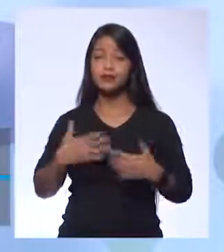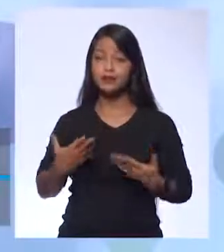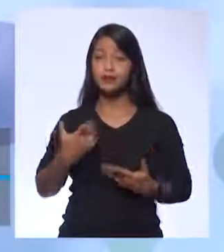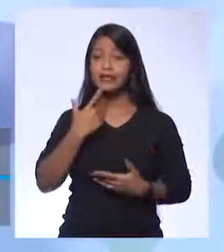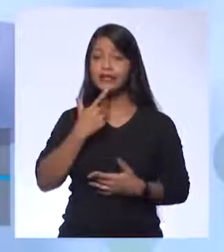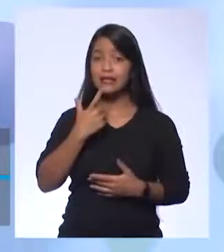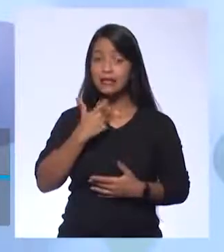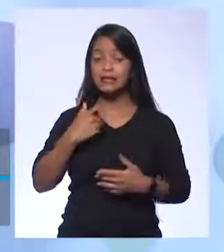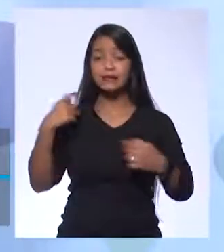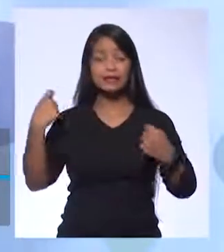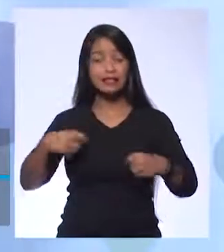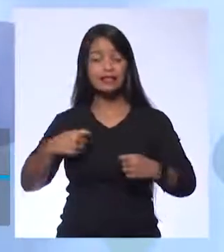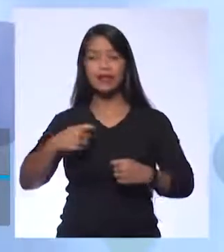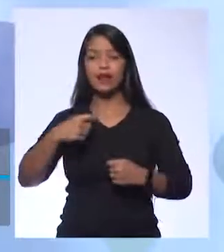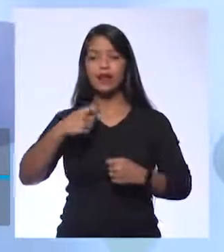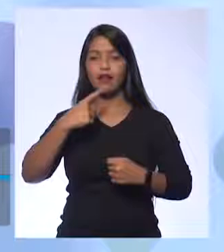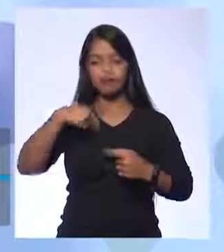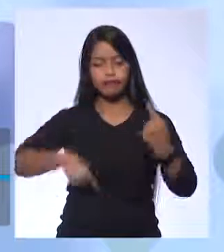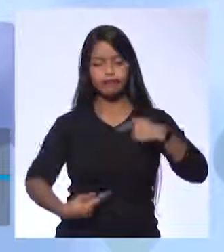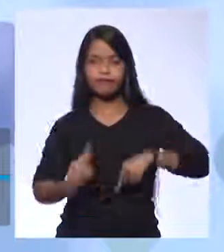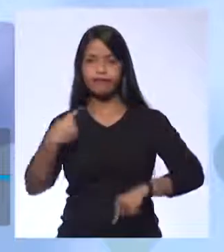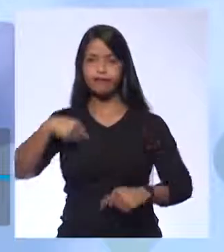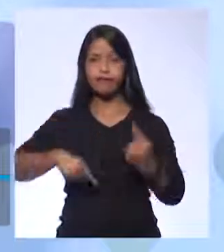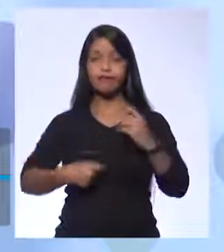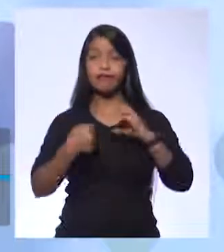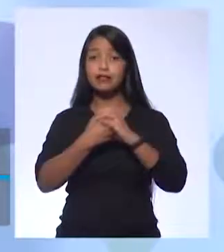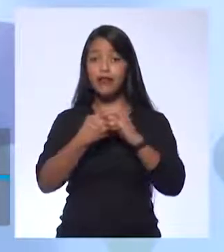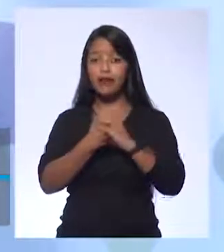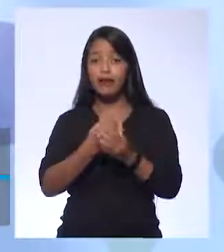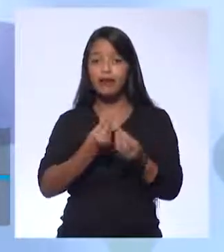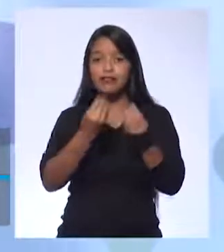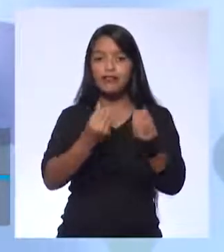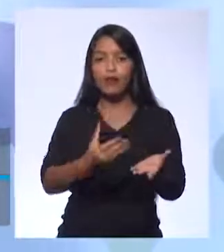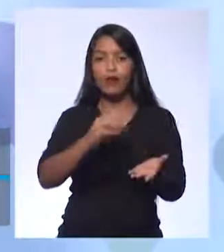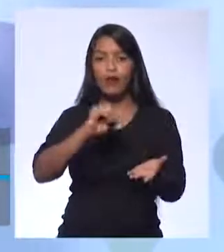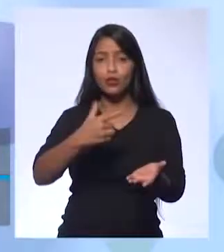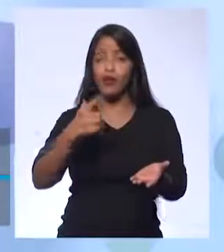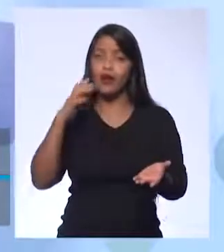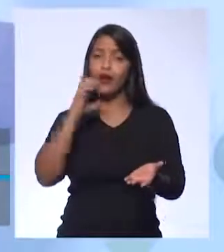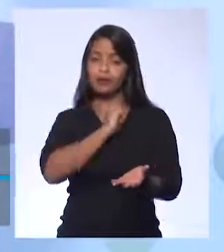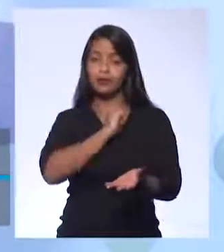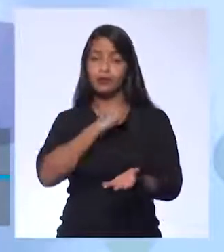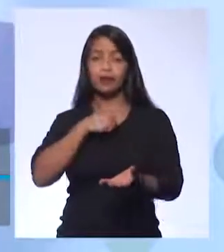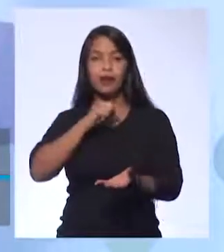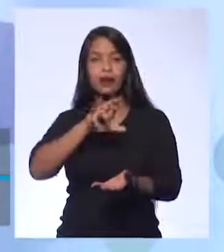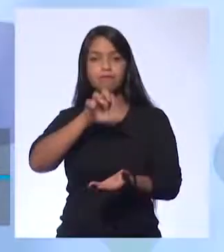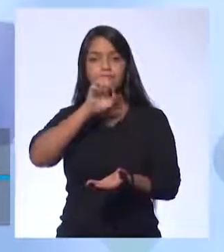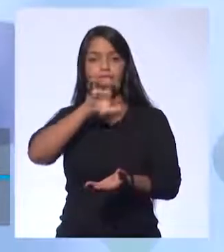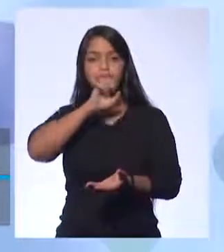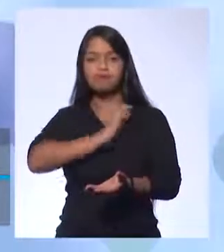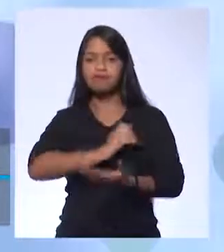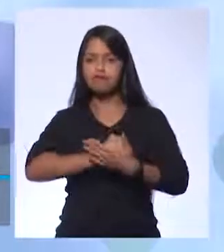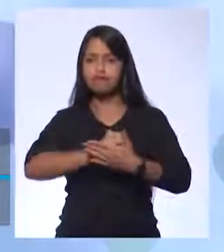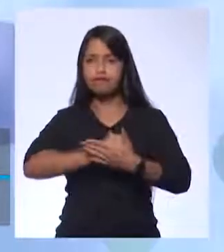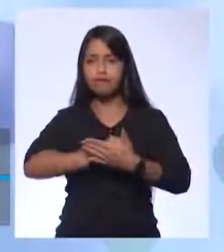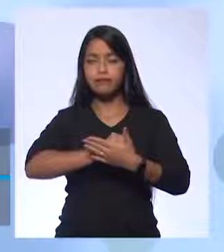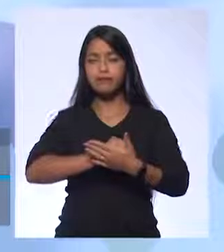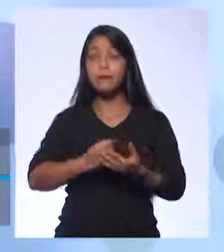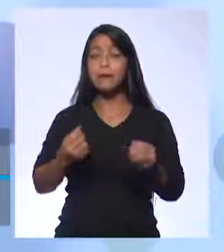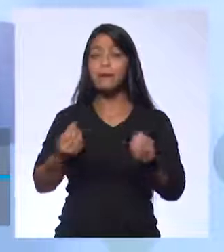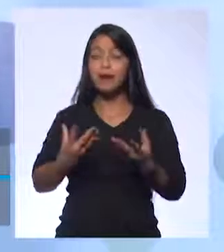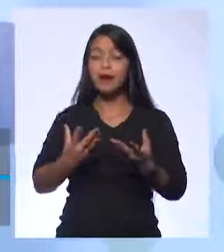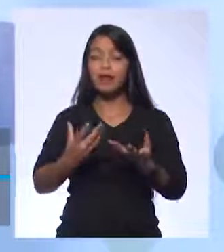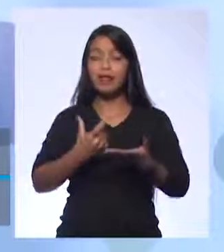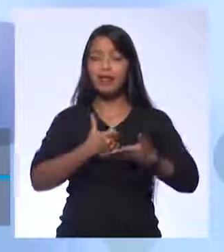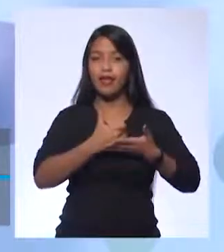as células rapidamente. Então, a minha respiração vai ficar ofegante, o meu coração vai bater rápido para poder levar